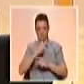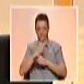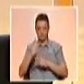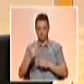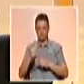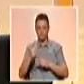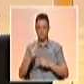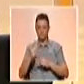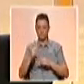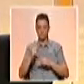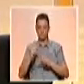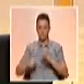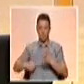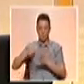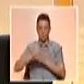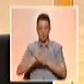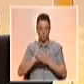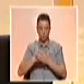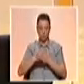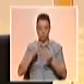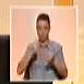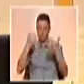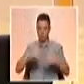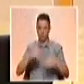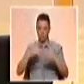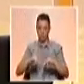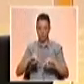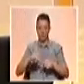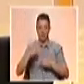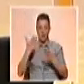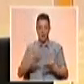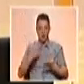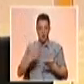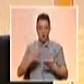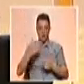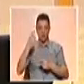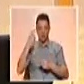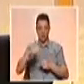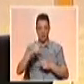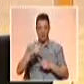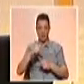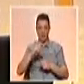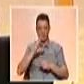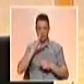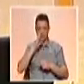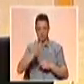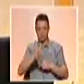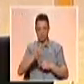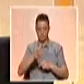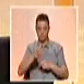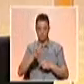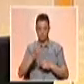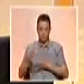porque... os custos, de facto, são muito elevados. Há agora uma tendência daquilo que se chama, até pela própria Diretiva Quadro da Água, que